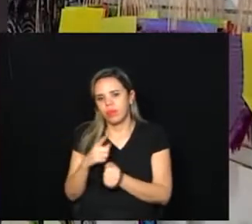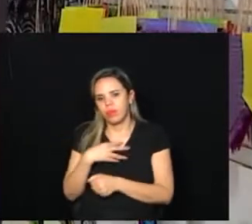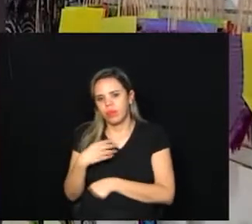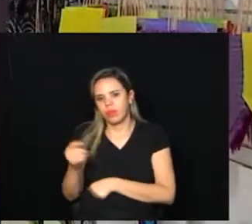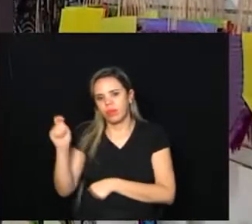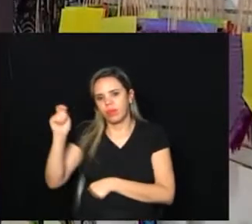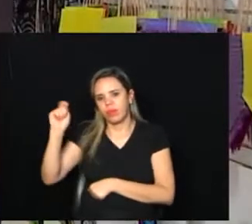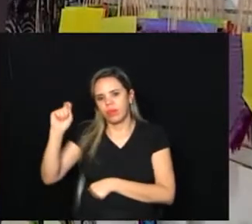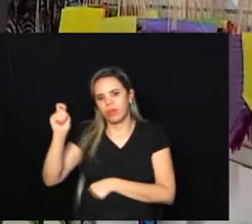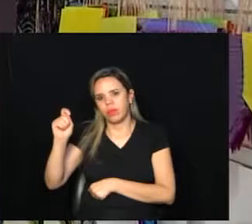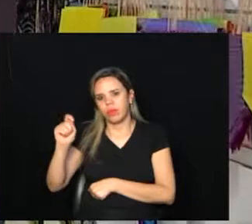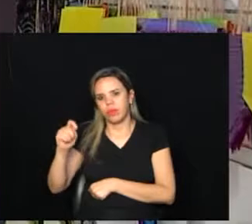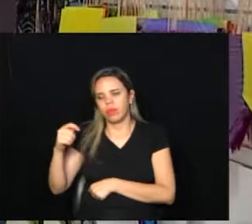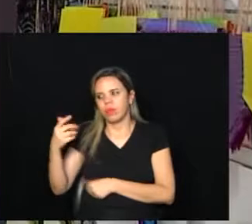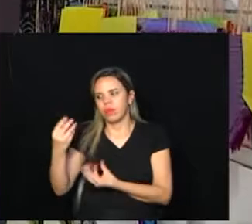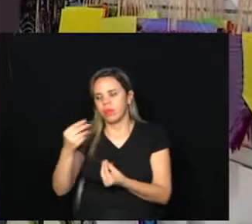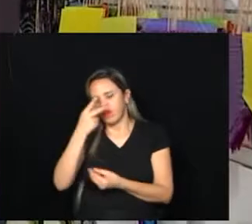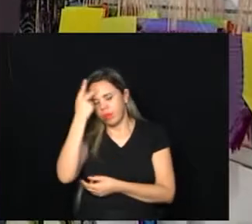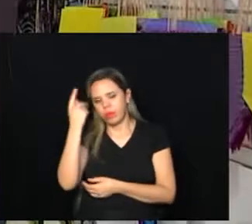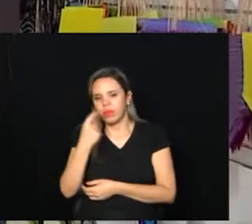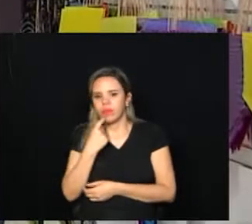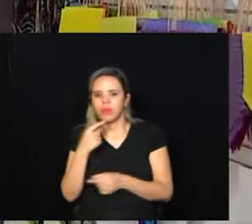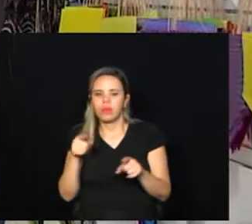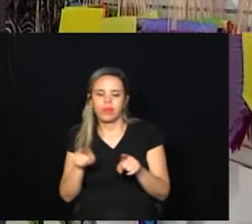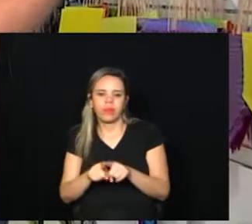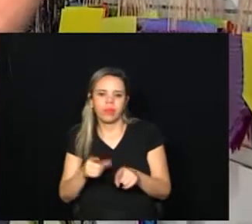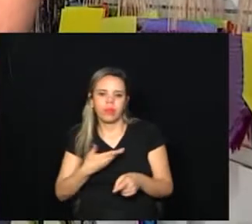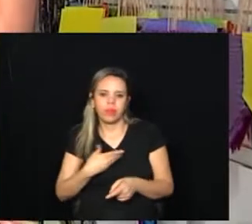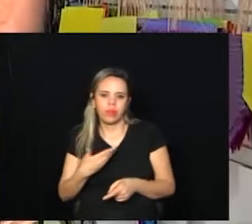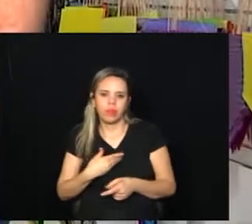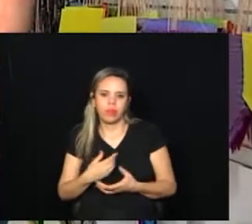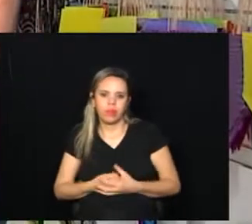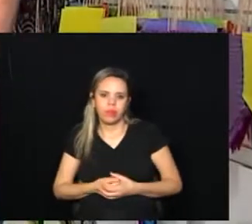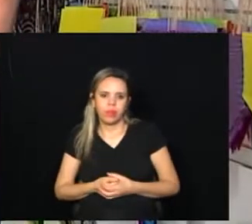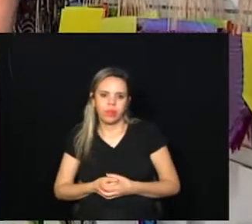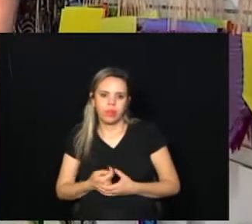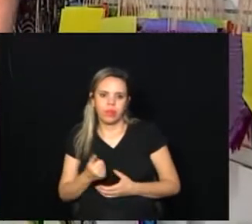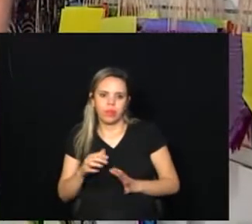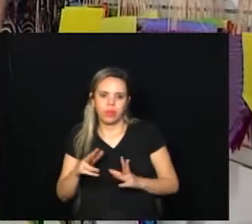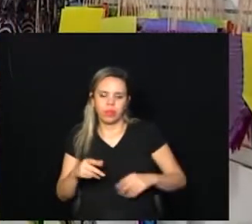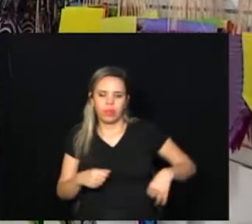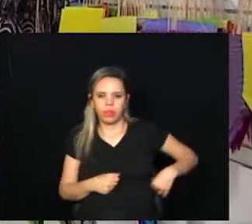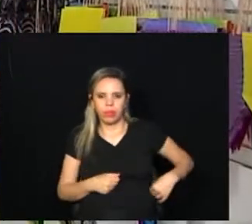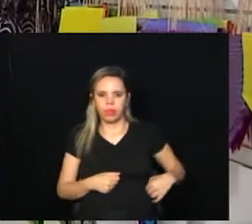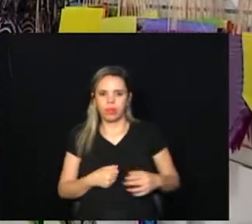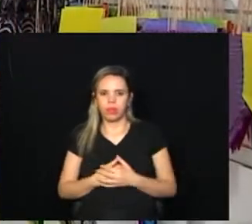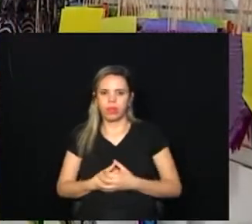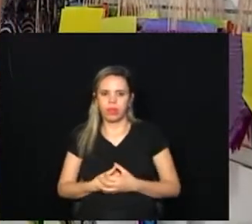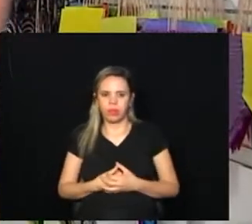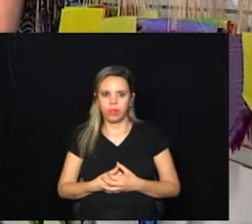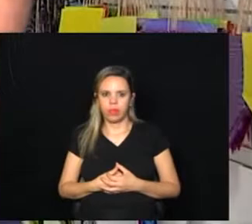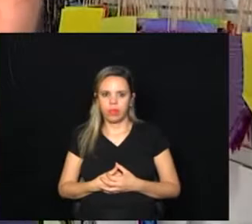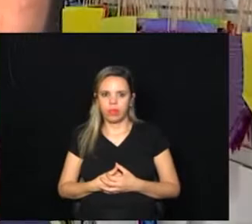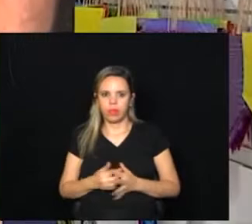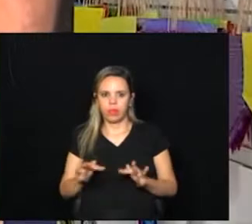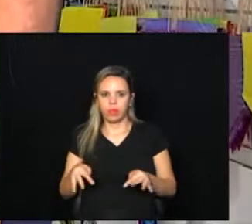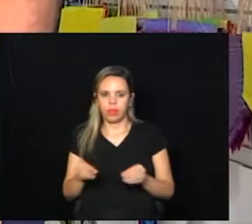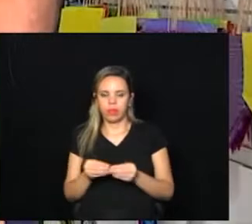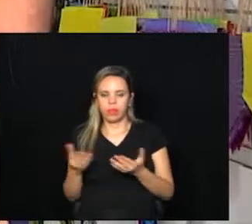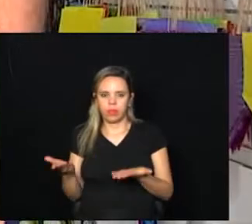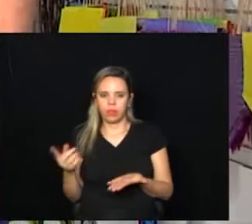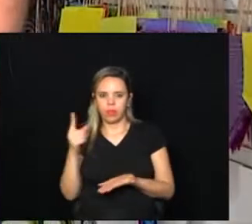empinam pipas. Não só aqui, como muita gente em Campinas, né? A gente tem amizade com quase todo mundo, né? Cara, pra gente finalizar,